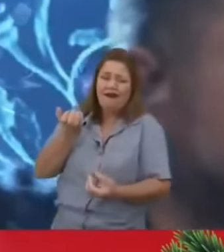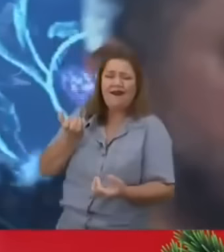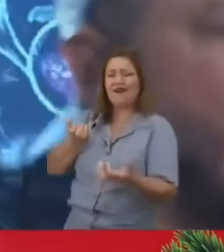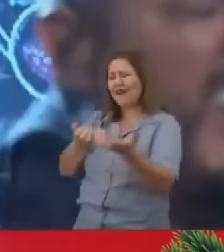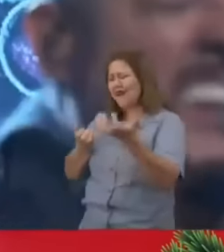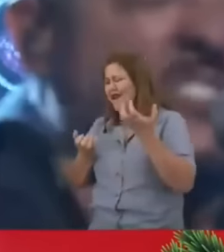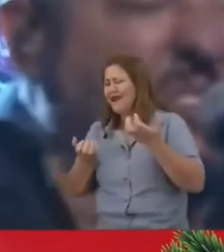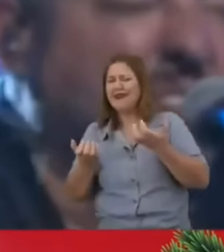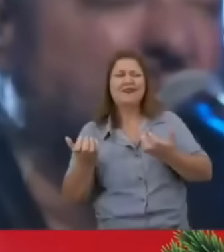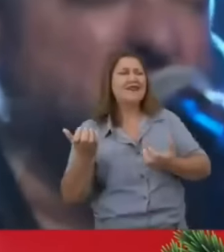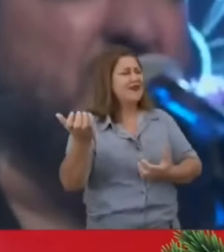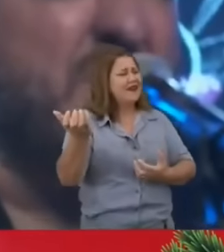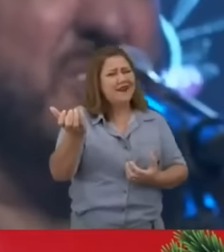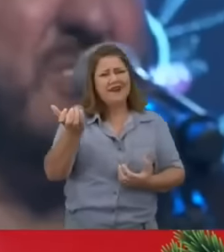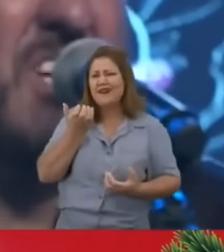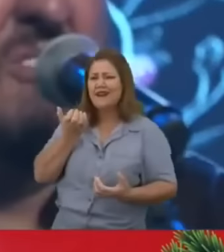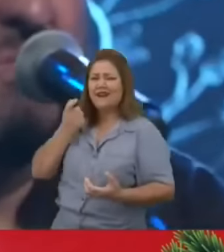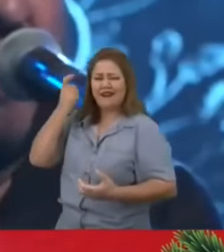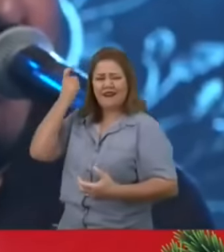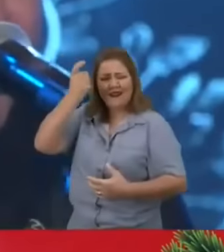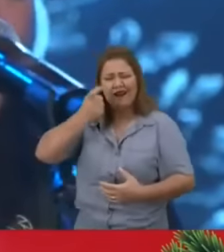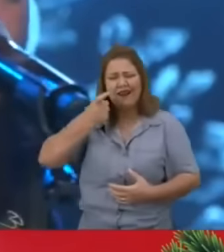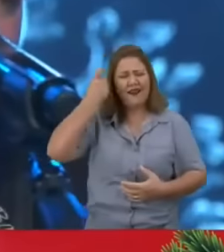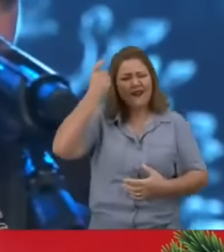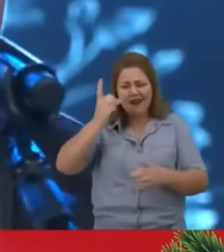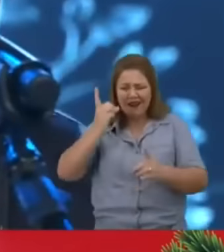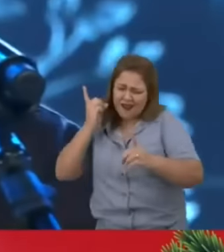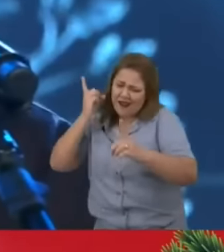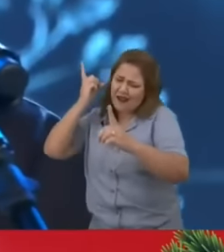e te querendo vou tentando te encontrar.